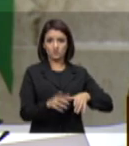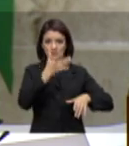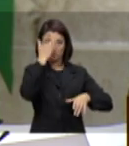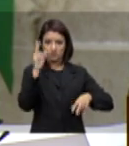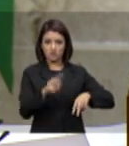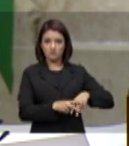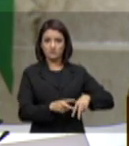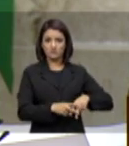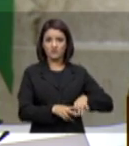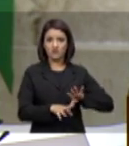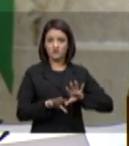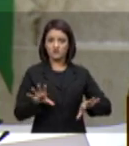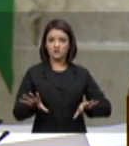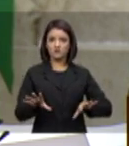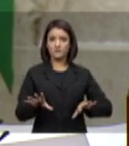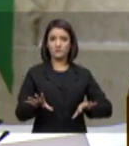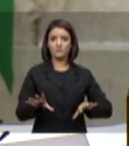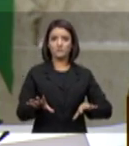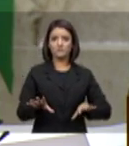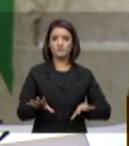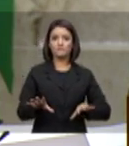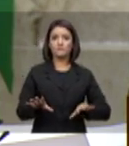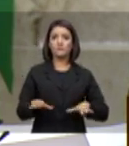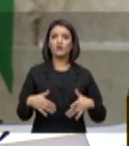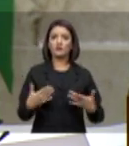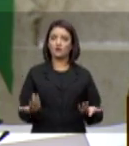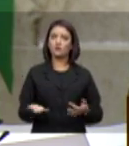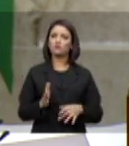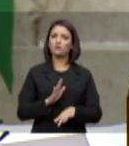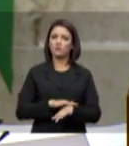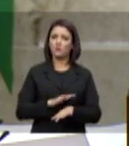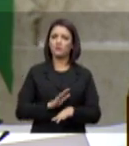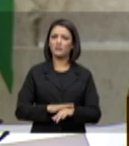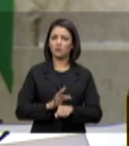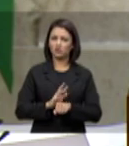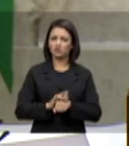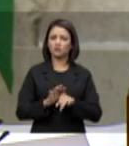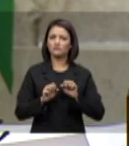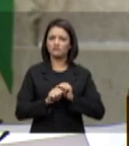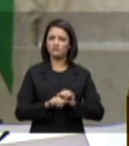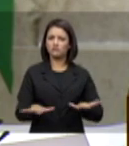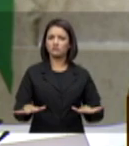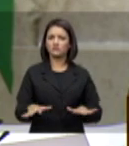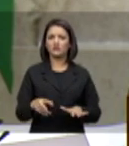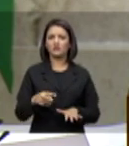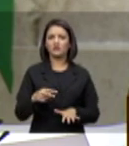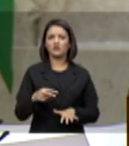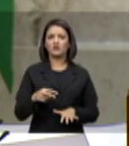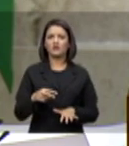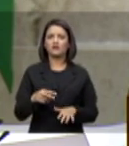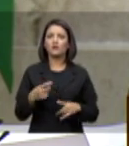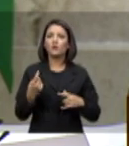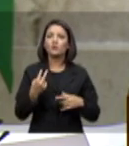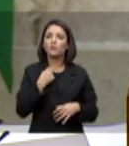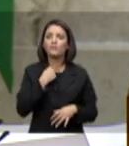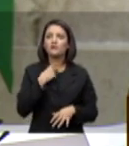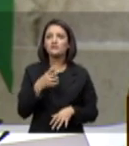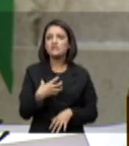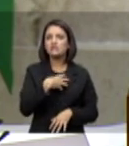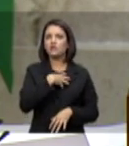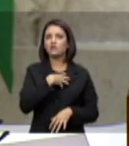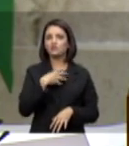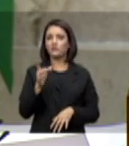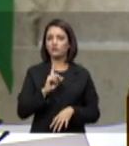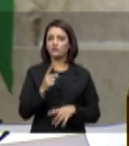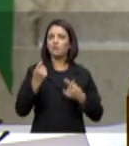não necessariamente em tempos de epidemia é uma solução intuitiva as